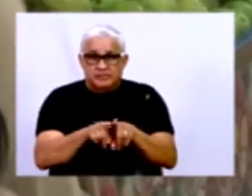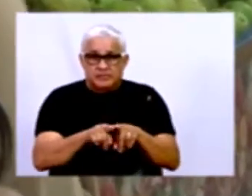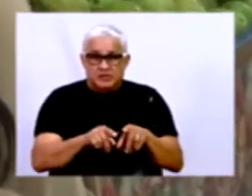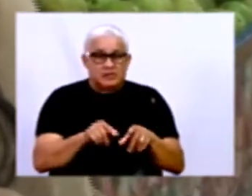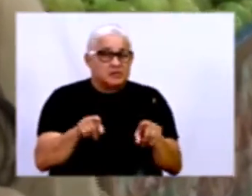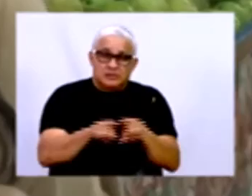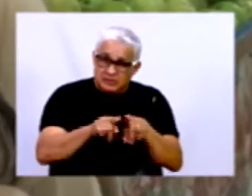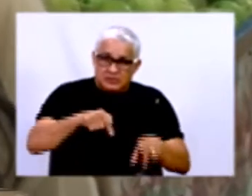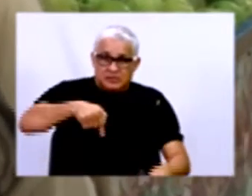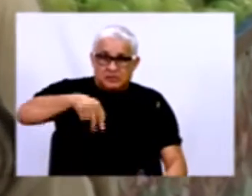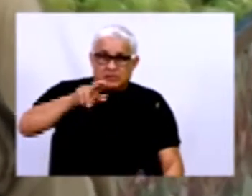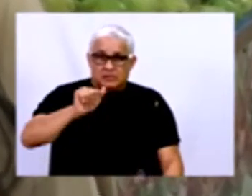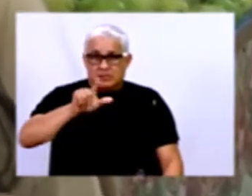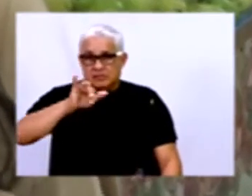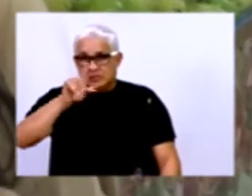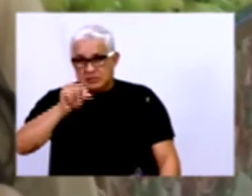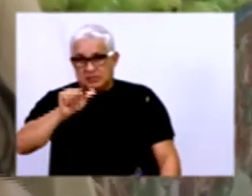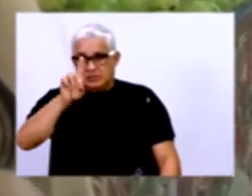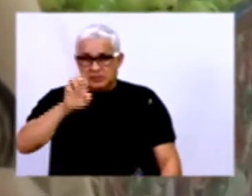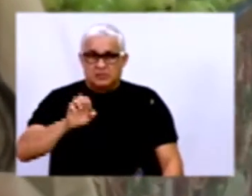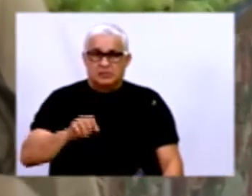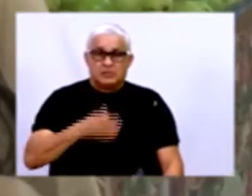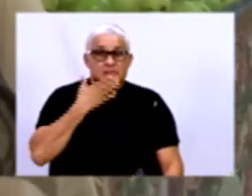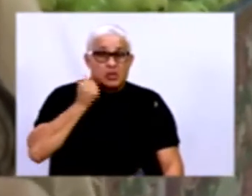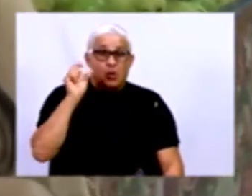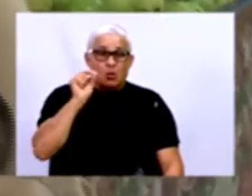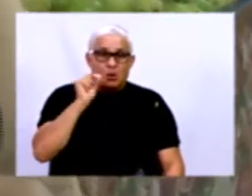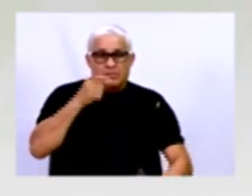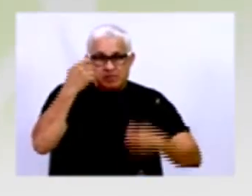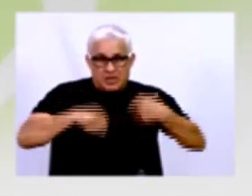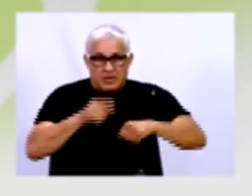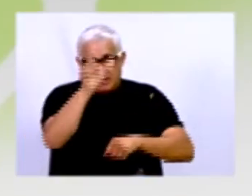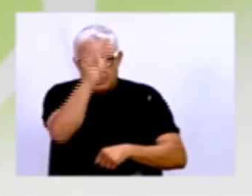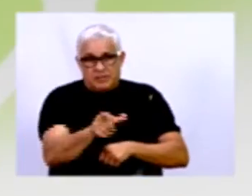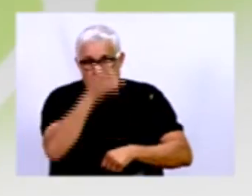qualidade também. Acho que para melhor atender as necessidades dela.